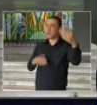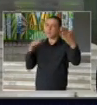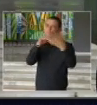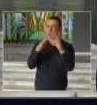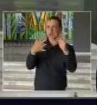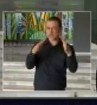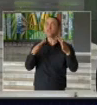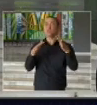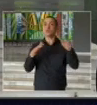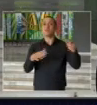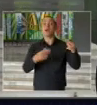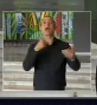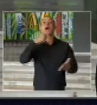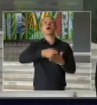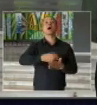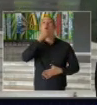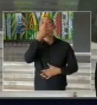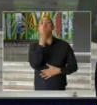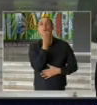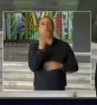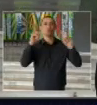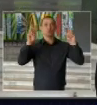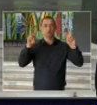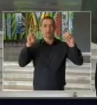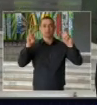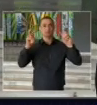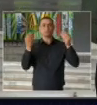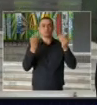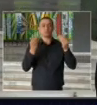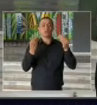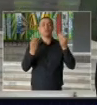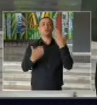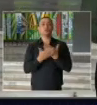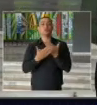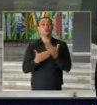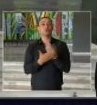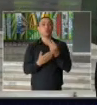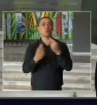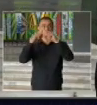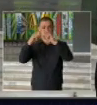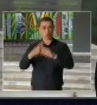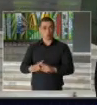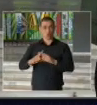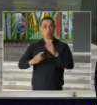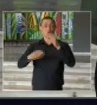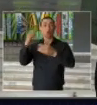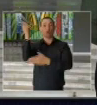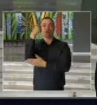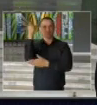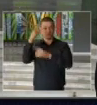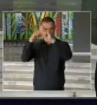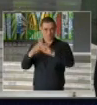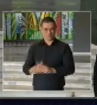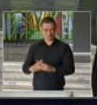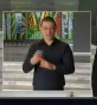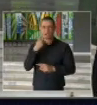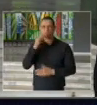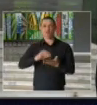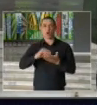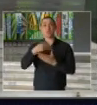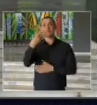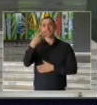do jornalismo esportivo, é de Araraquara. O Jorge Rodini está com a gente, já imagens de drone do